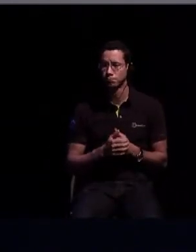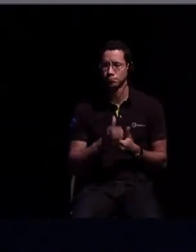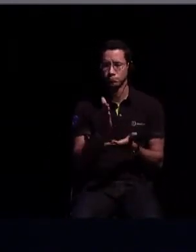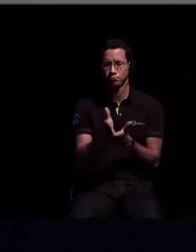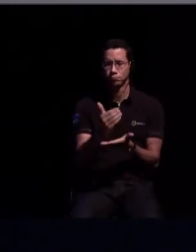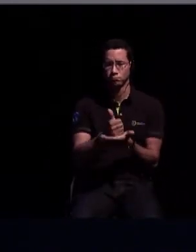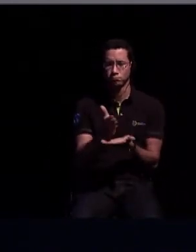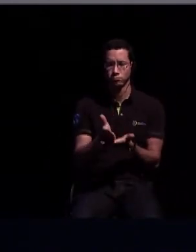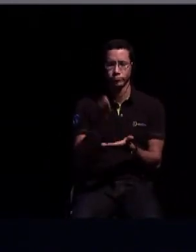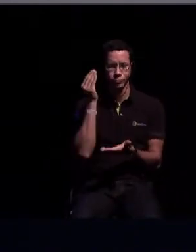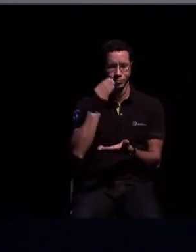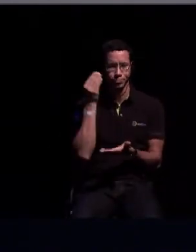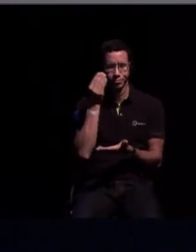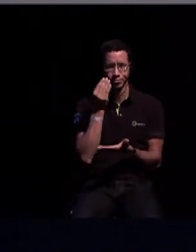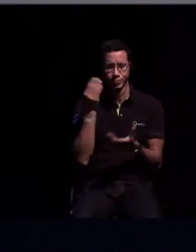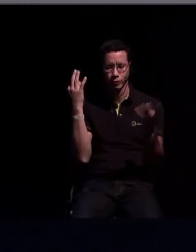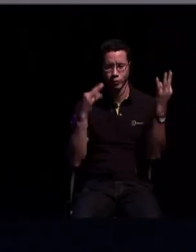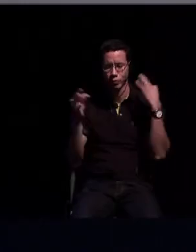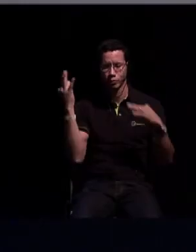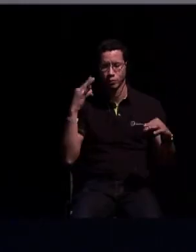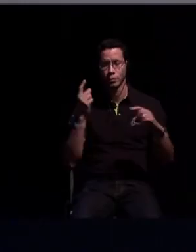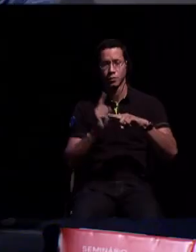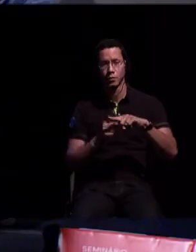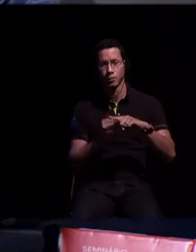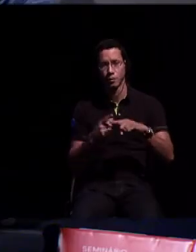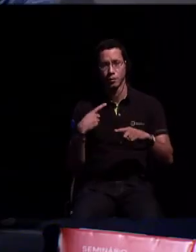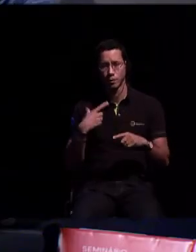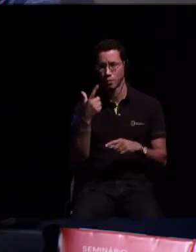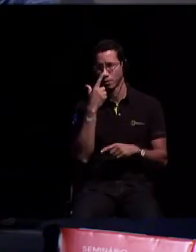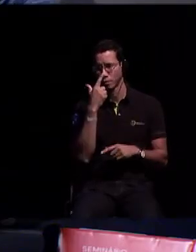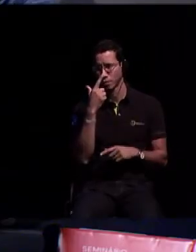unsustainable. For international travel.